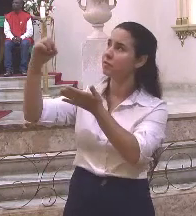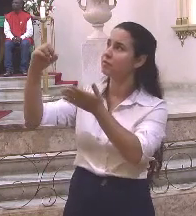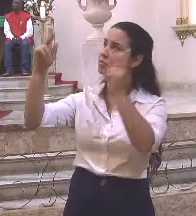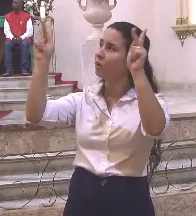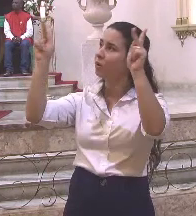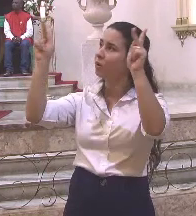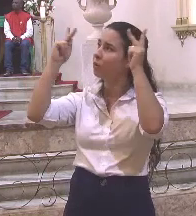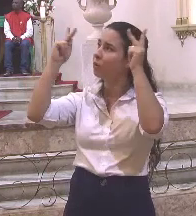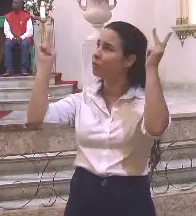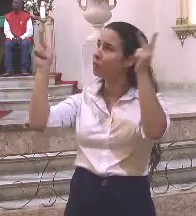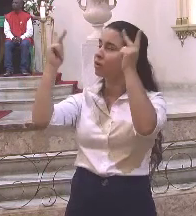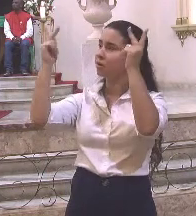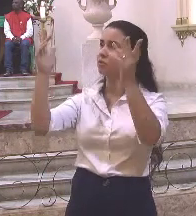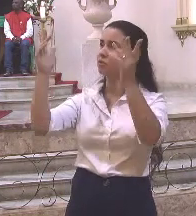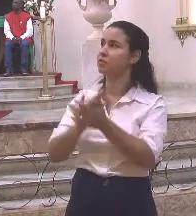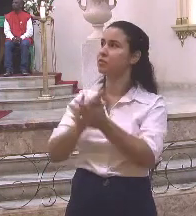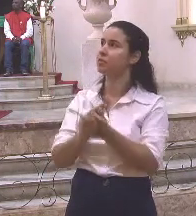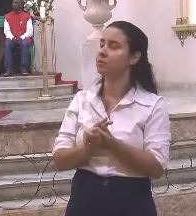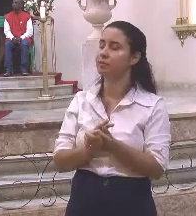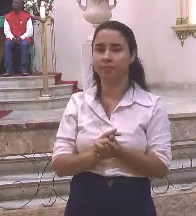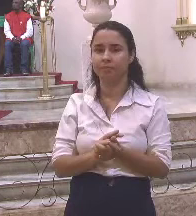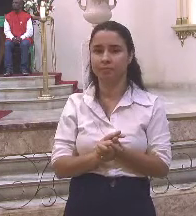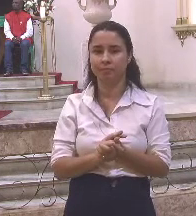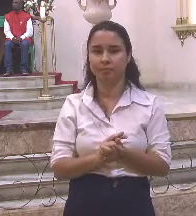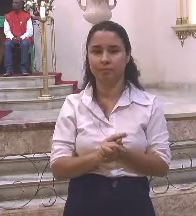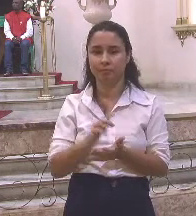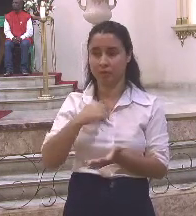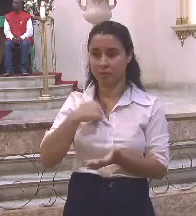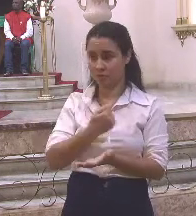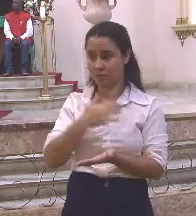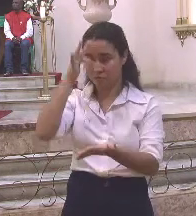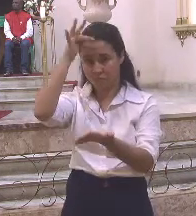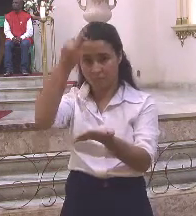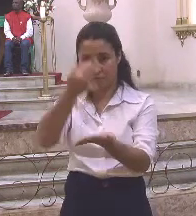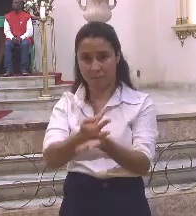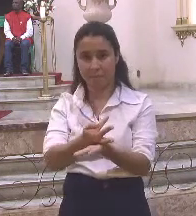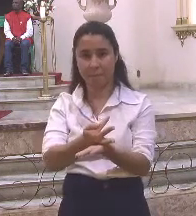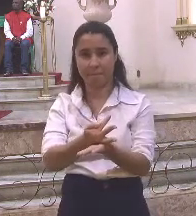e faz com que sejamos fiéis ao que nos propomos.